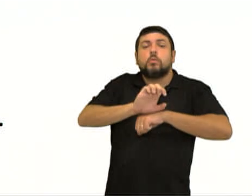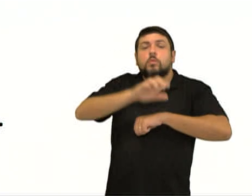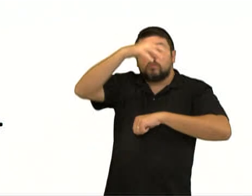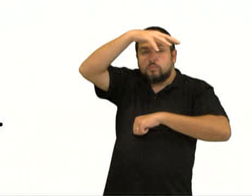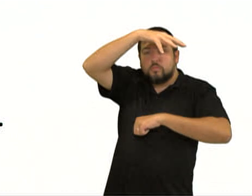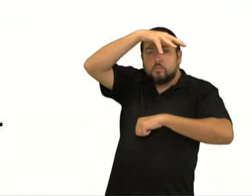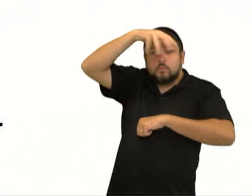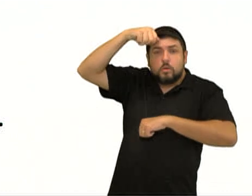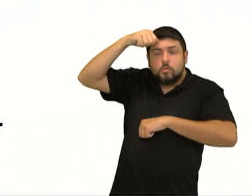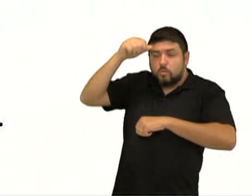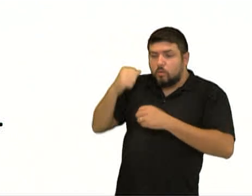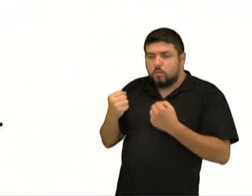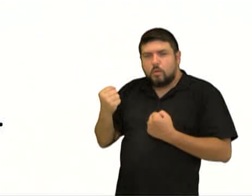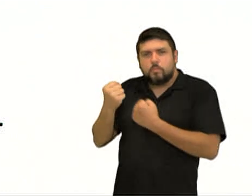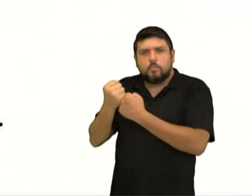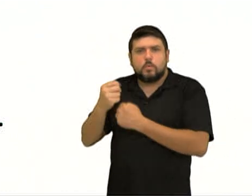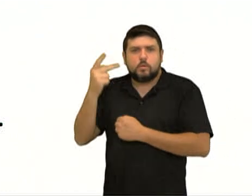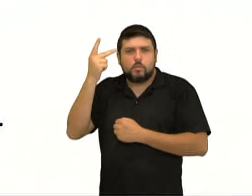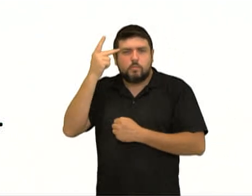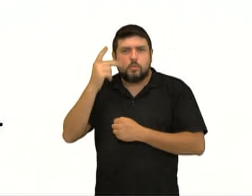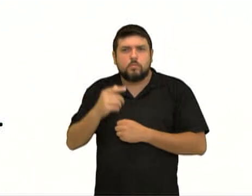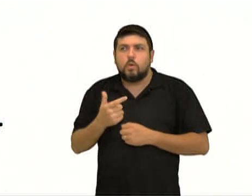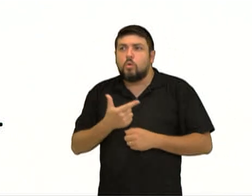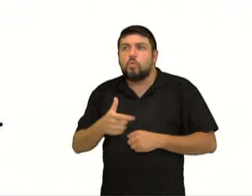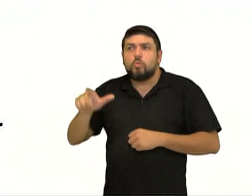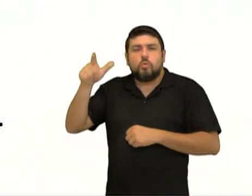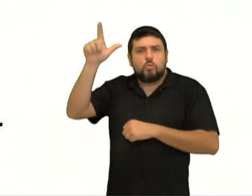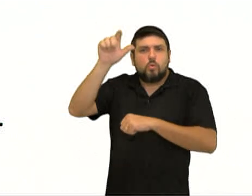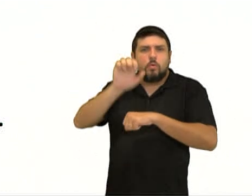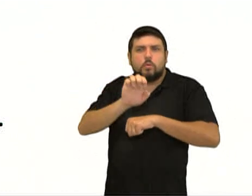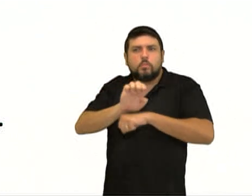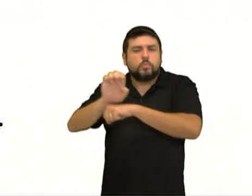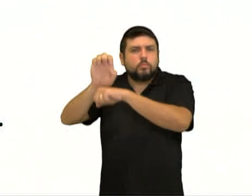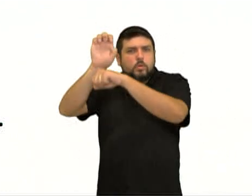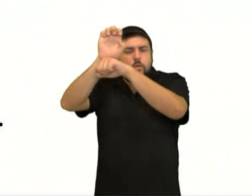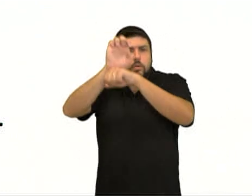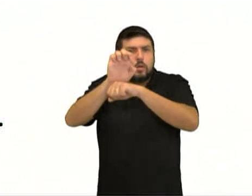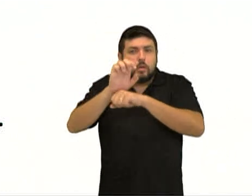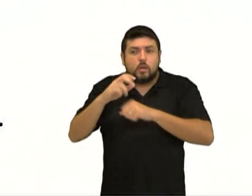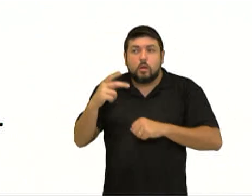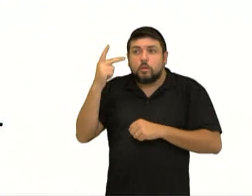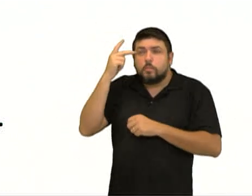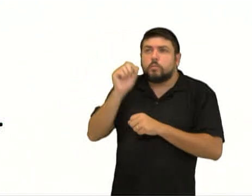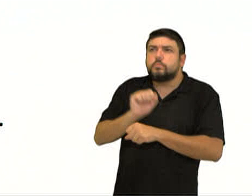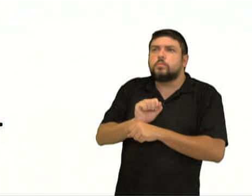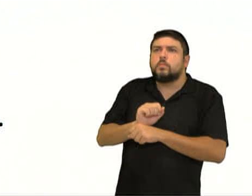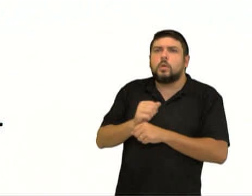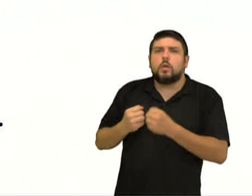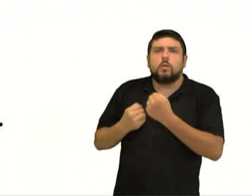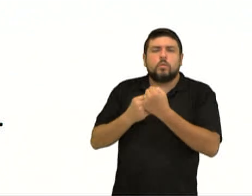São Paulo. Os outros estados do Brasil não enviaram o apoio que São Paulo esperava. Somente